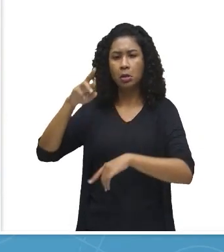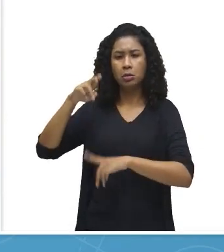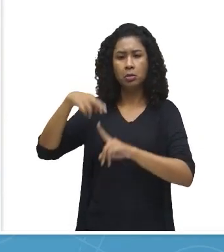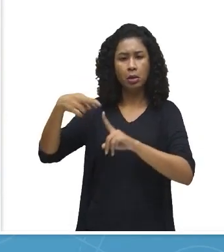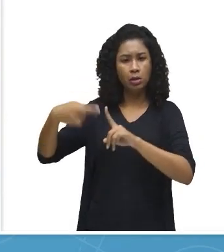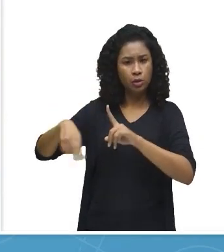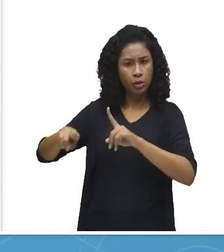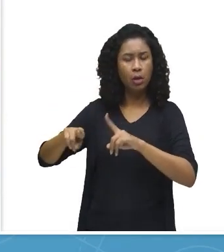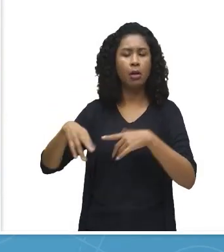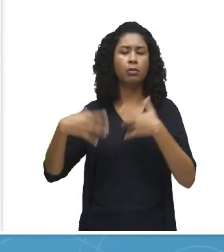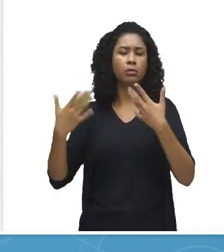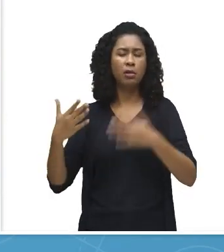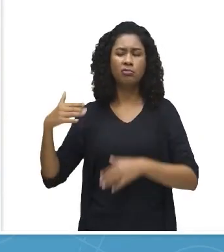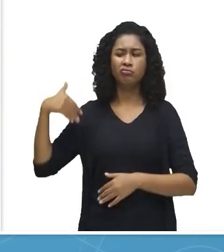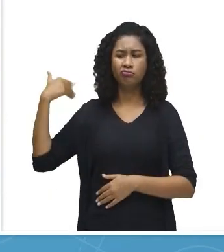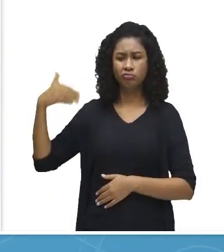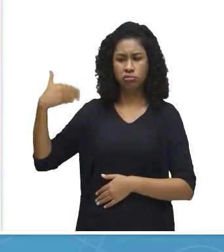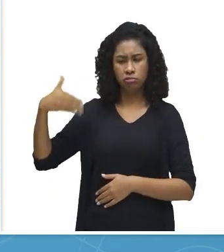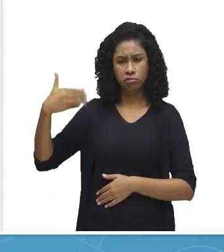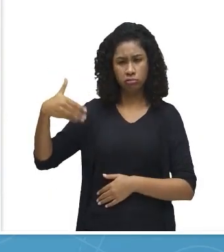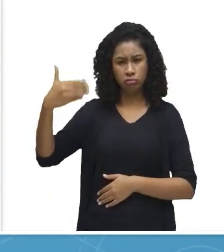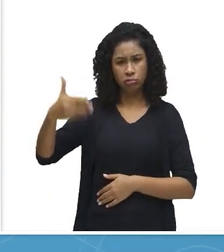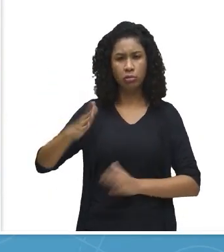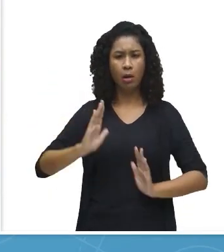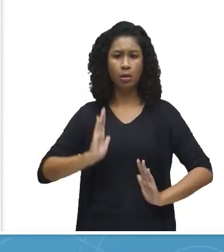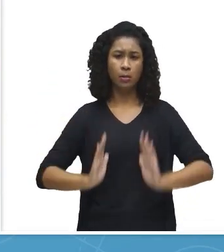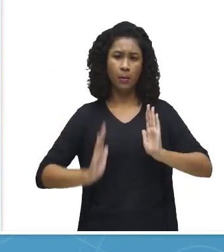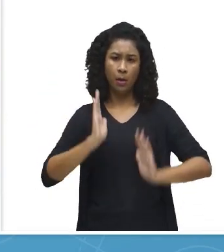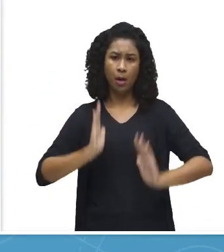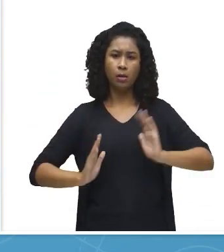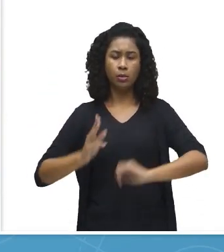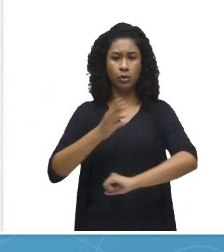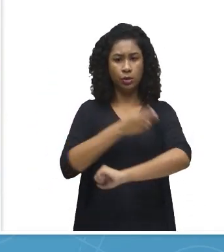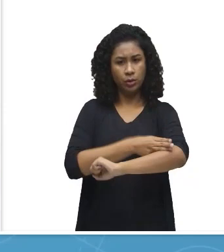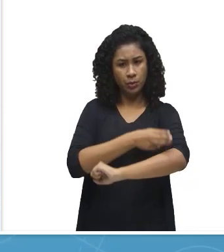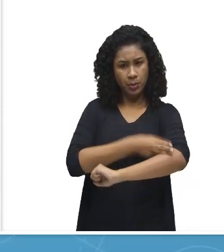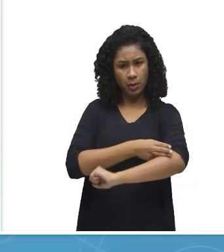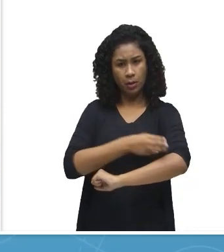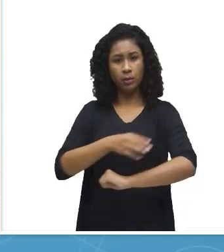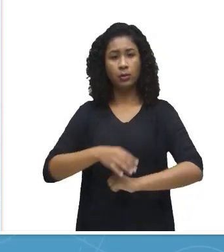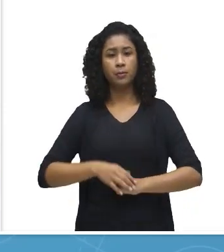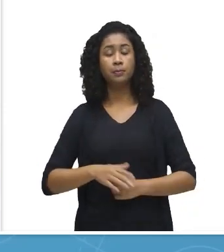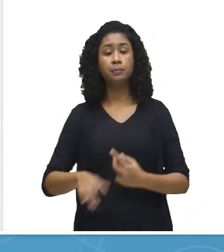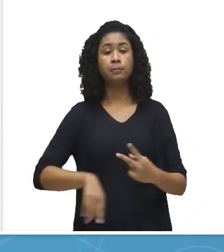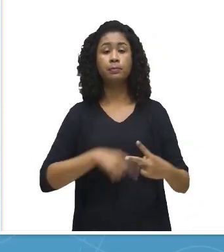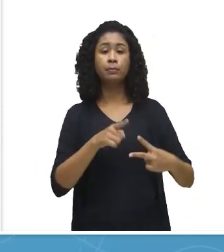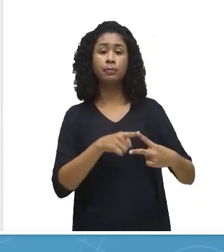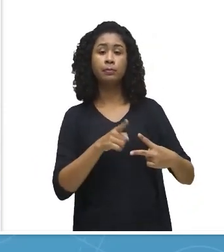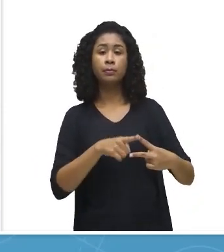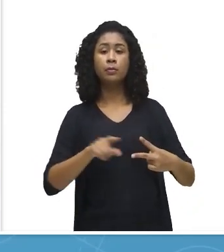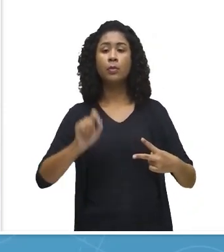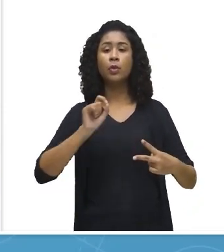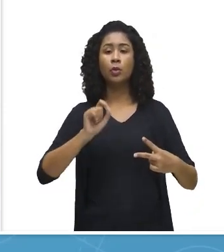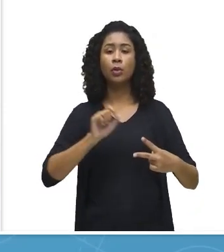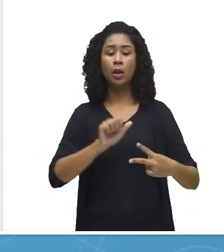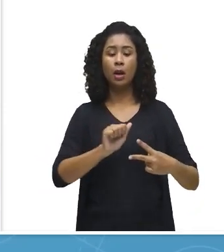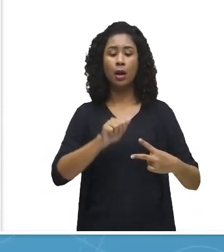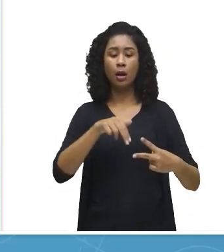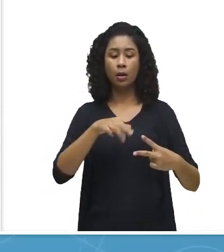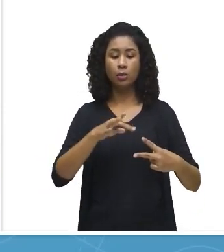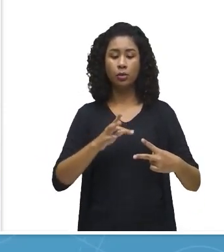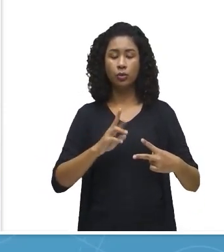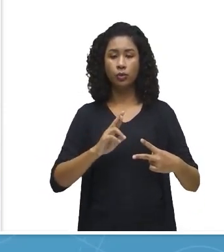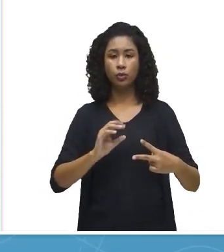vai ser construído ao longo da Idade Média. E o outro que seria a visão antropocêntrica, em que